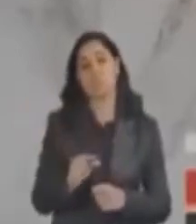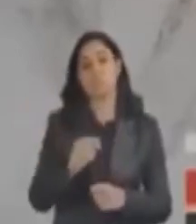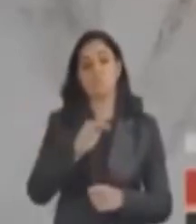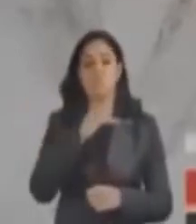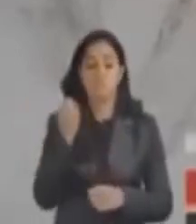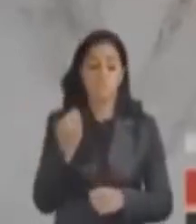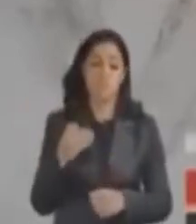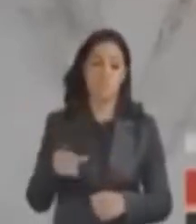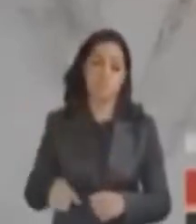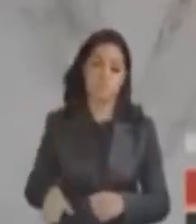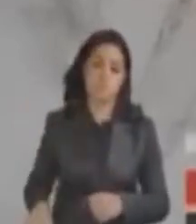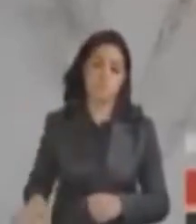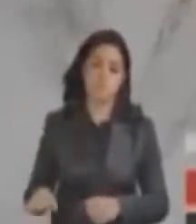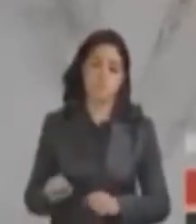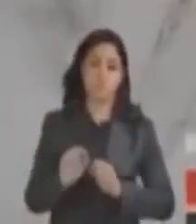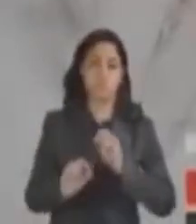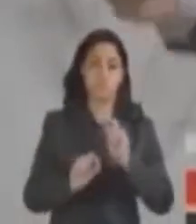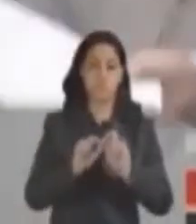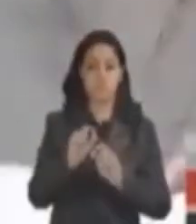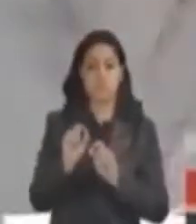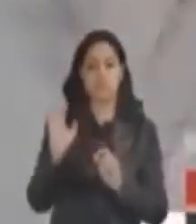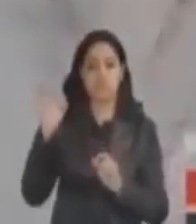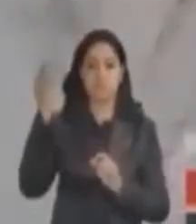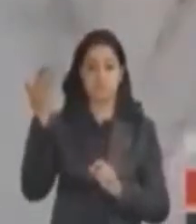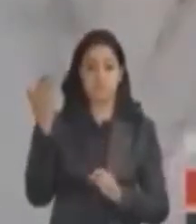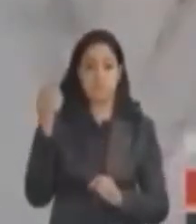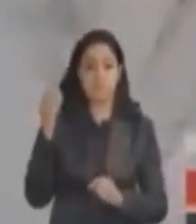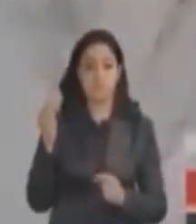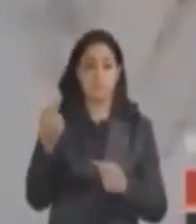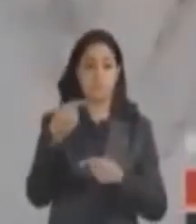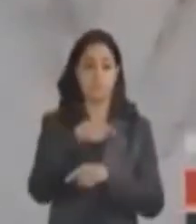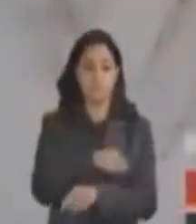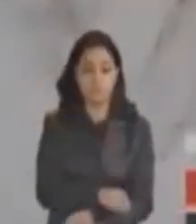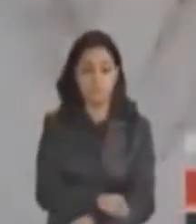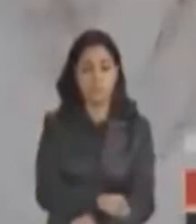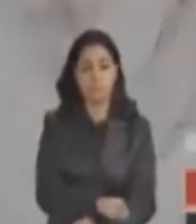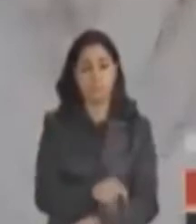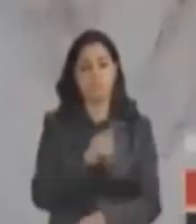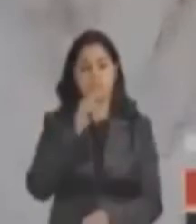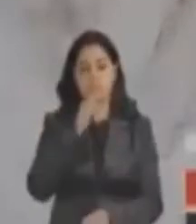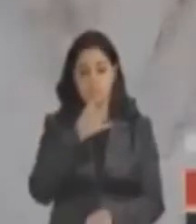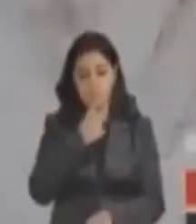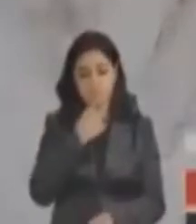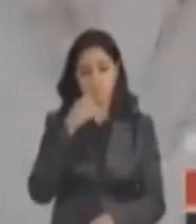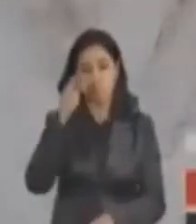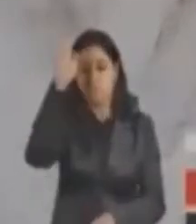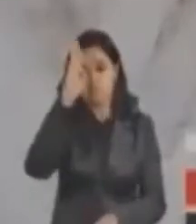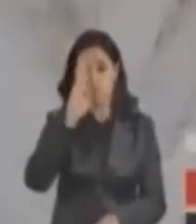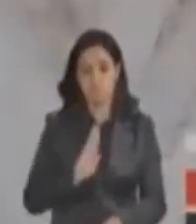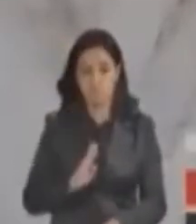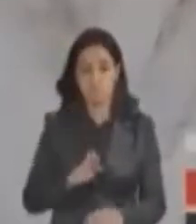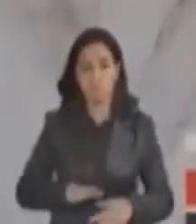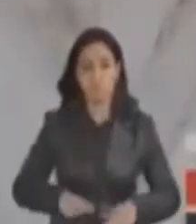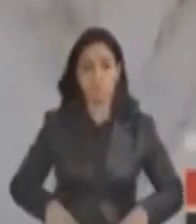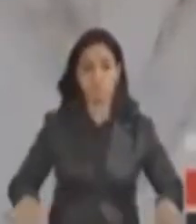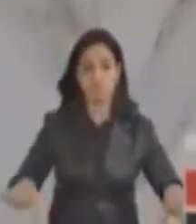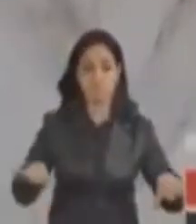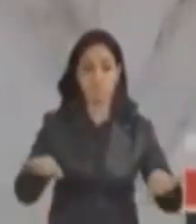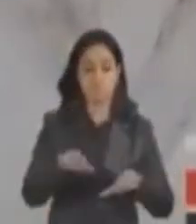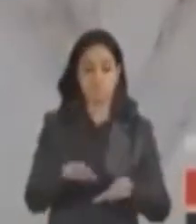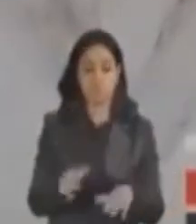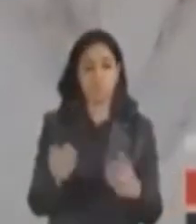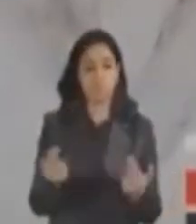o que está acontecendo aqui em são paulo é o inverso infelizmente nacionalmente é o quadro é o mesmo